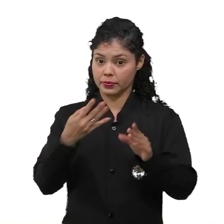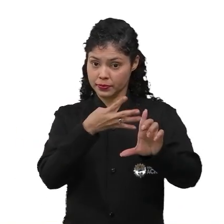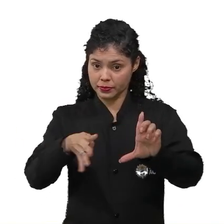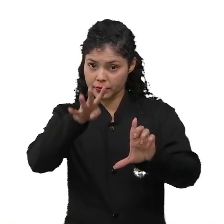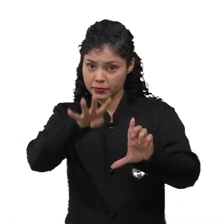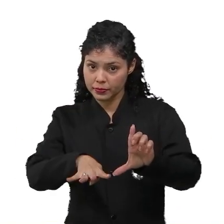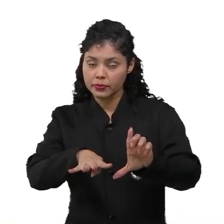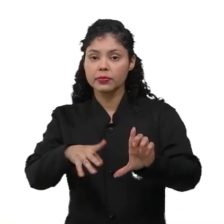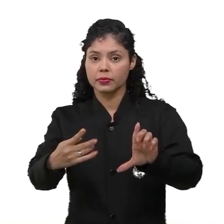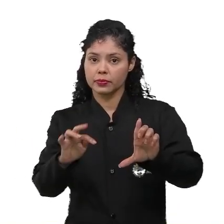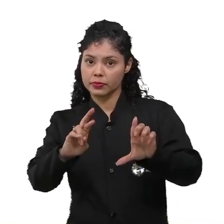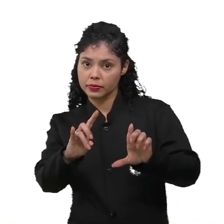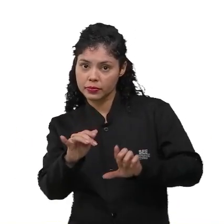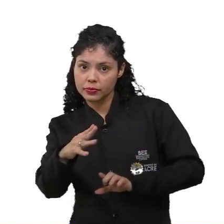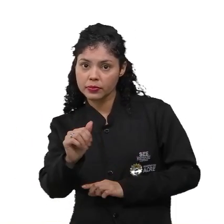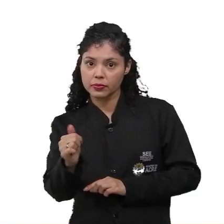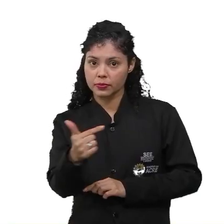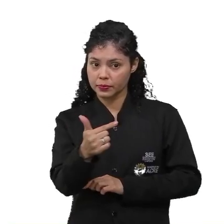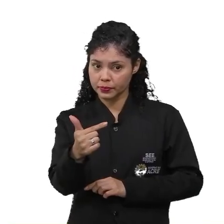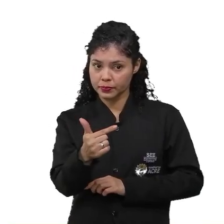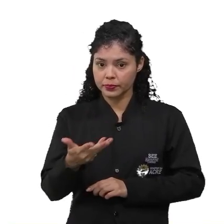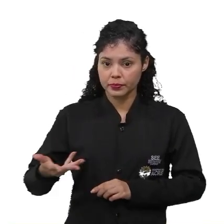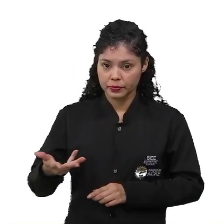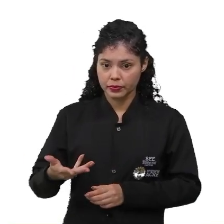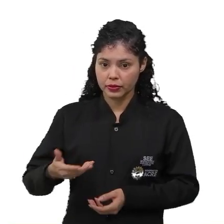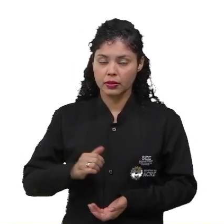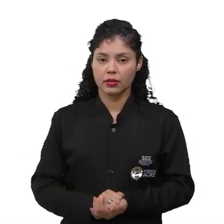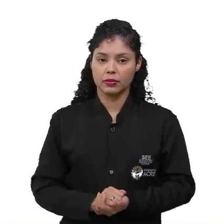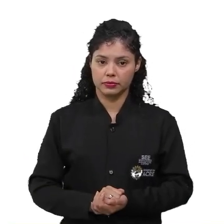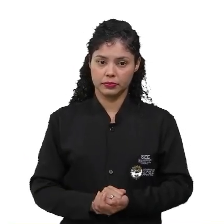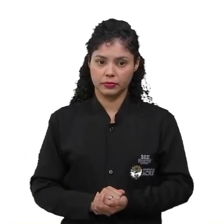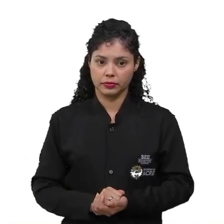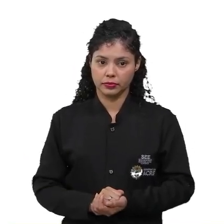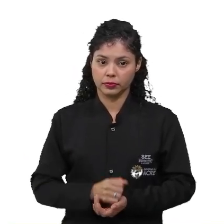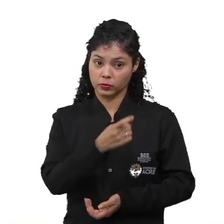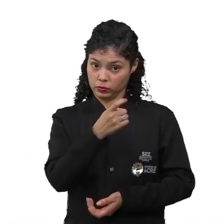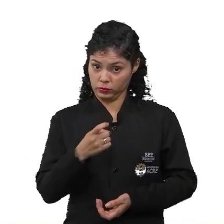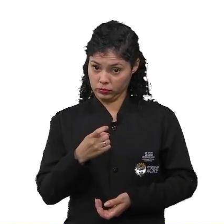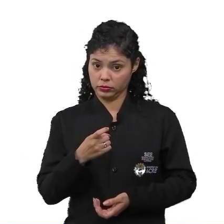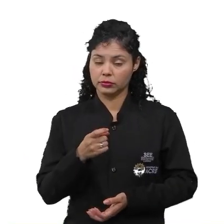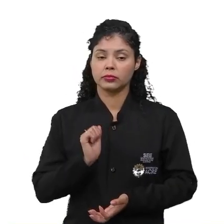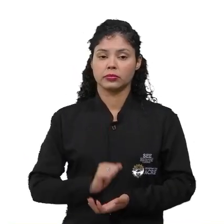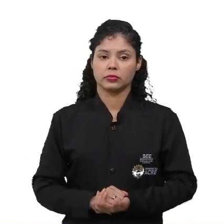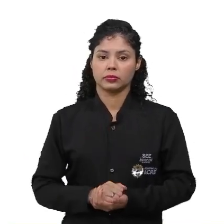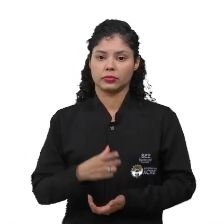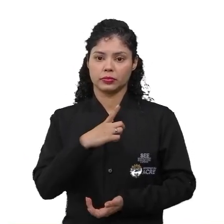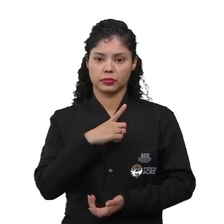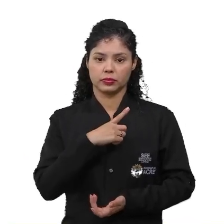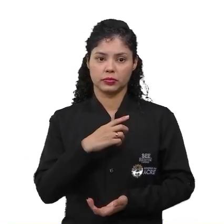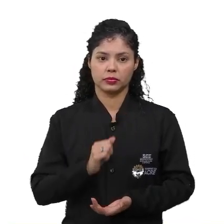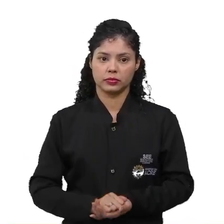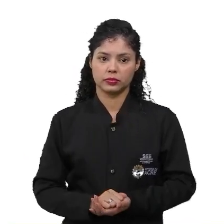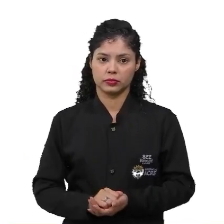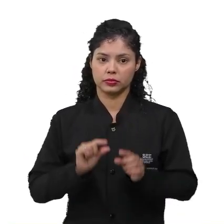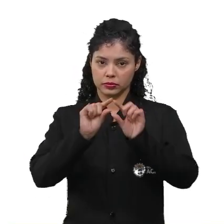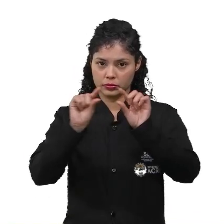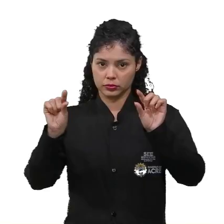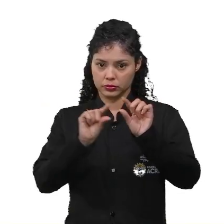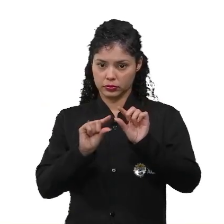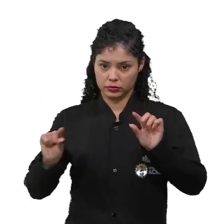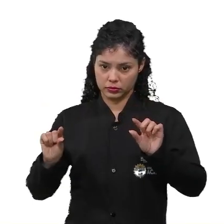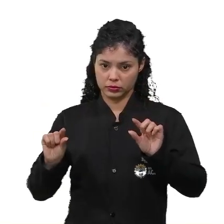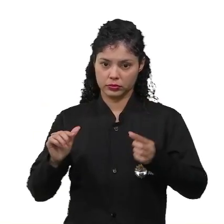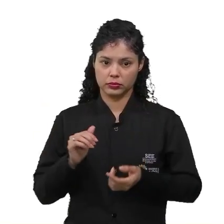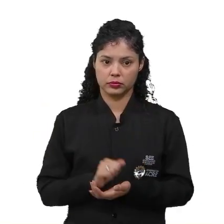tabela das potências de base 2. Aqui nós temos a linha do x e aqui nós temos as linhas